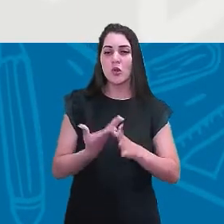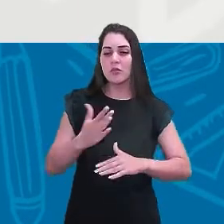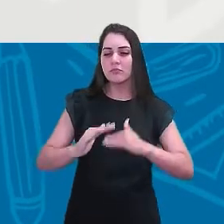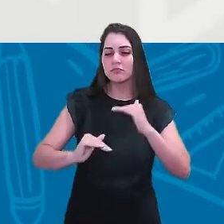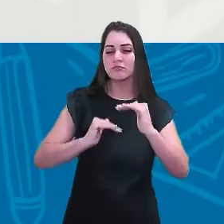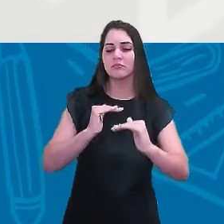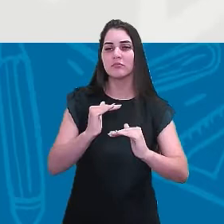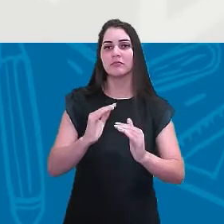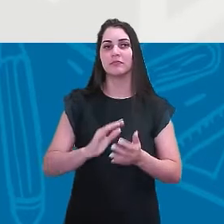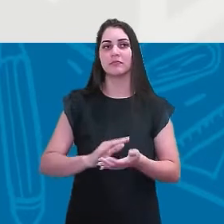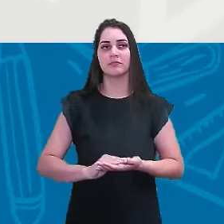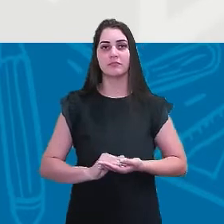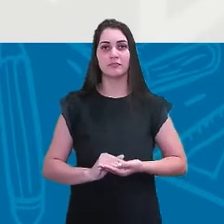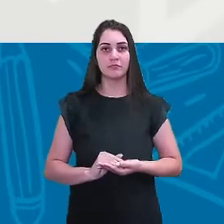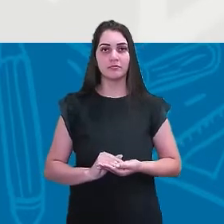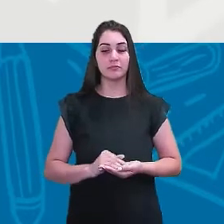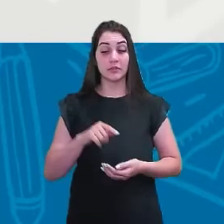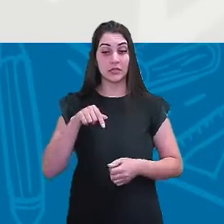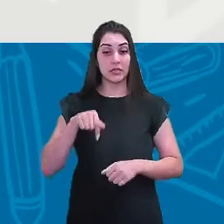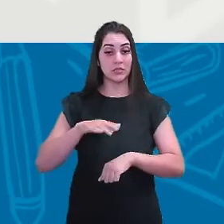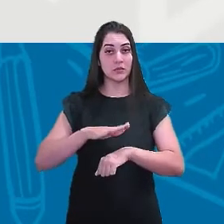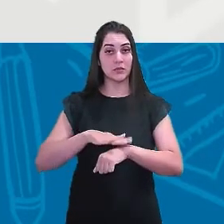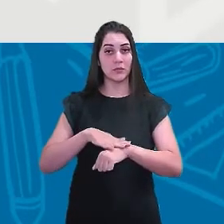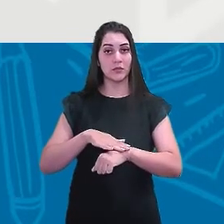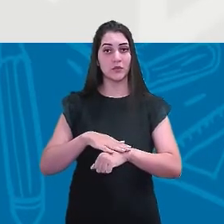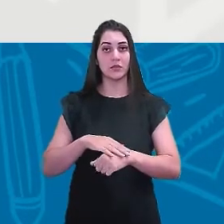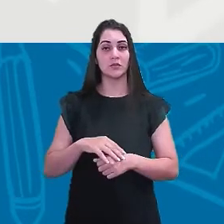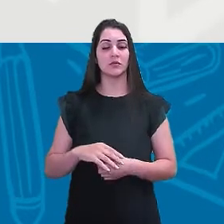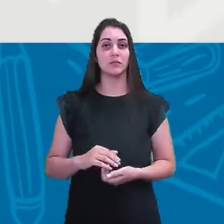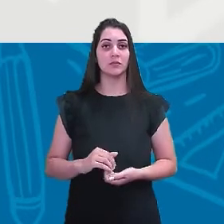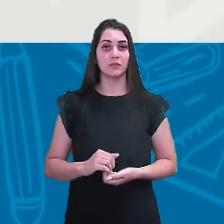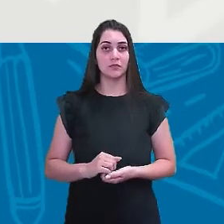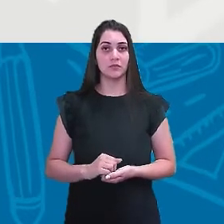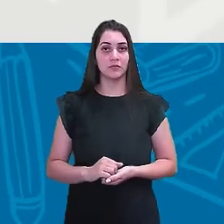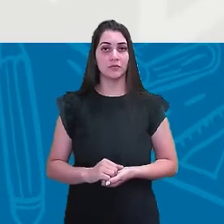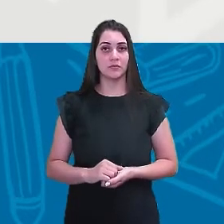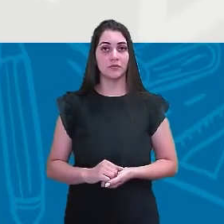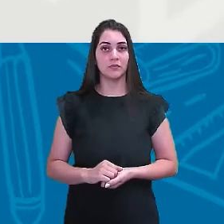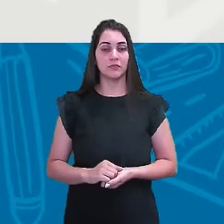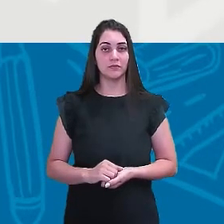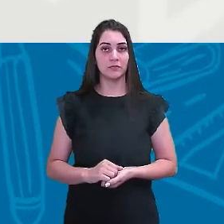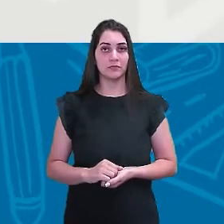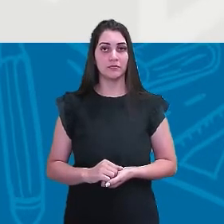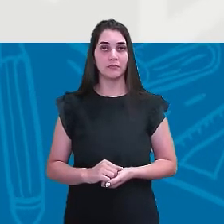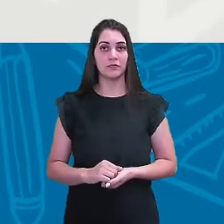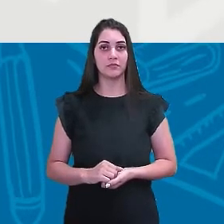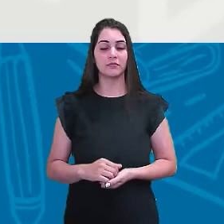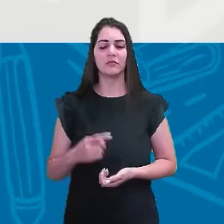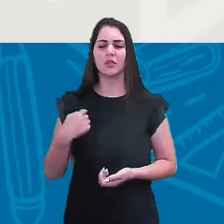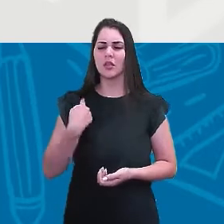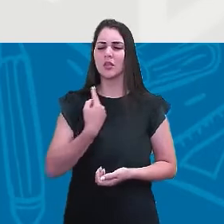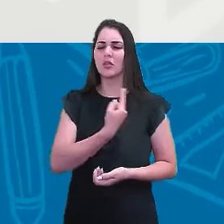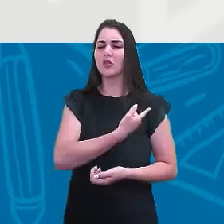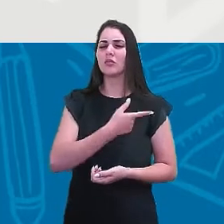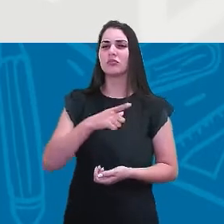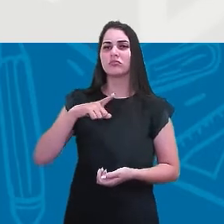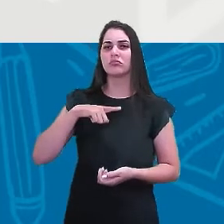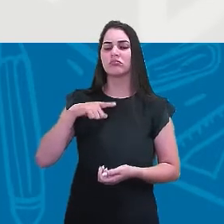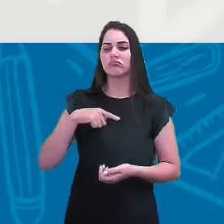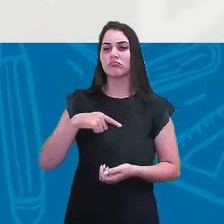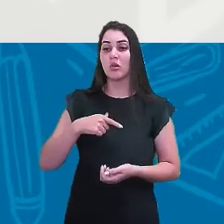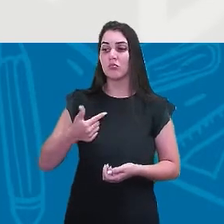desenvolve esse período que nós colocamos como